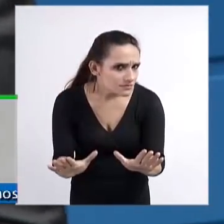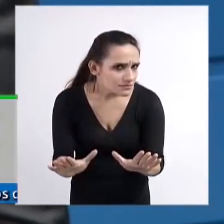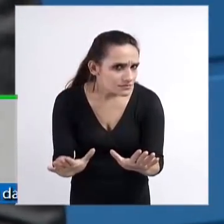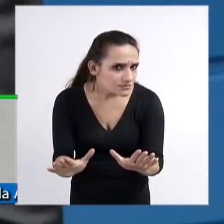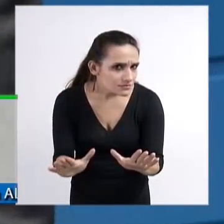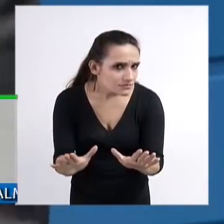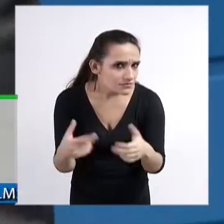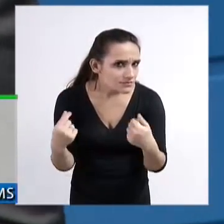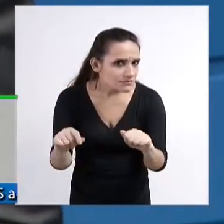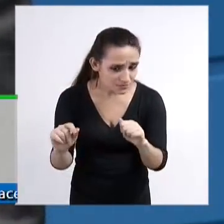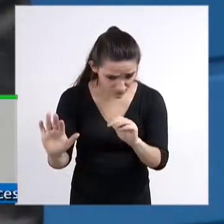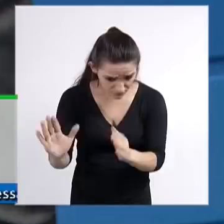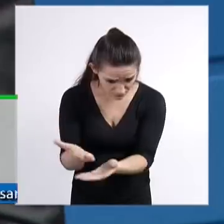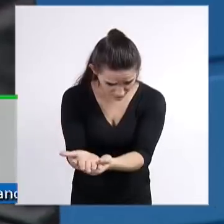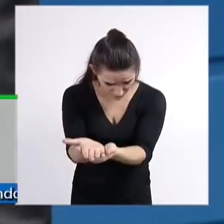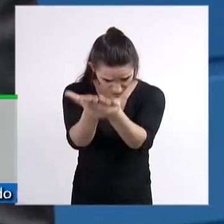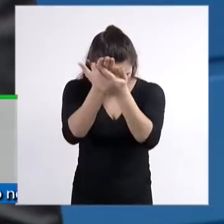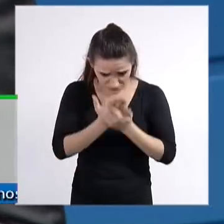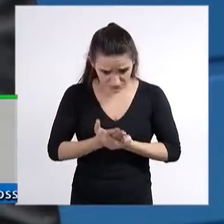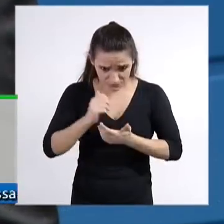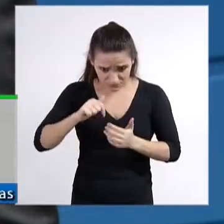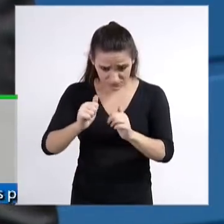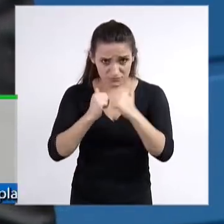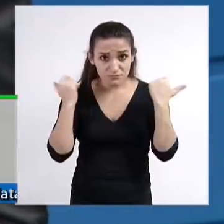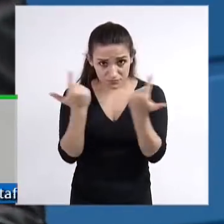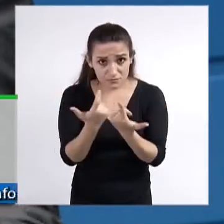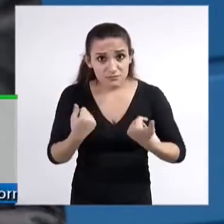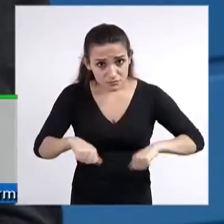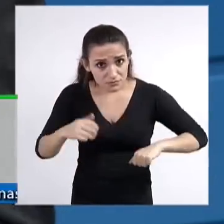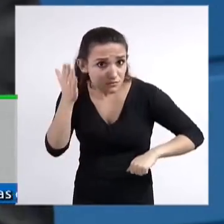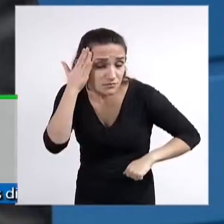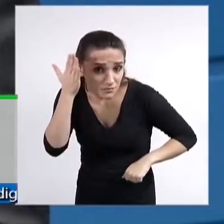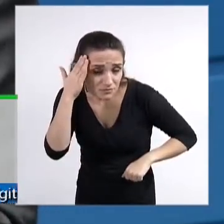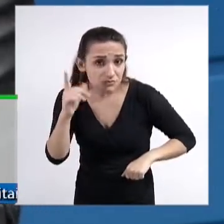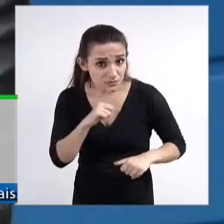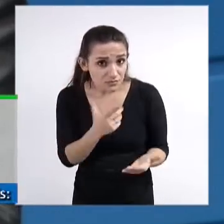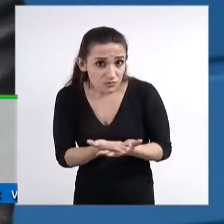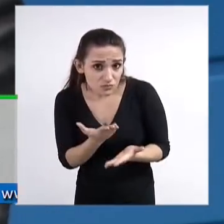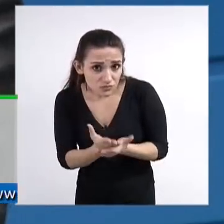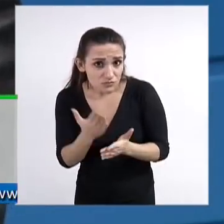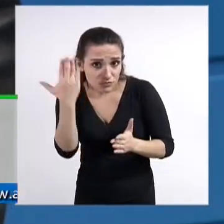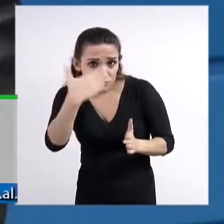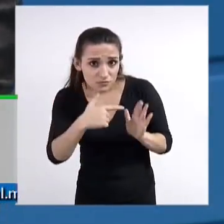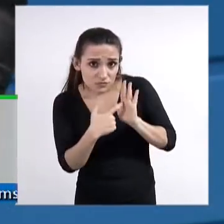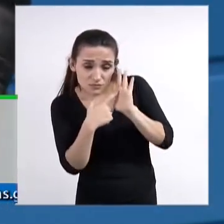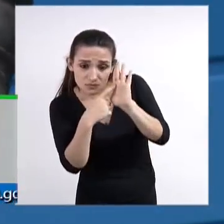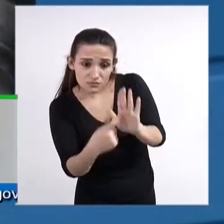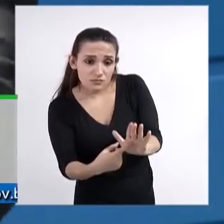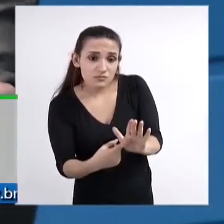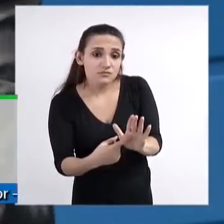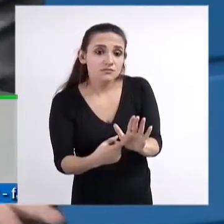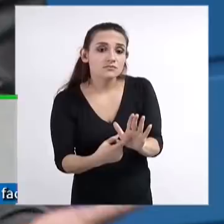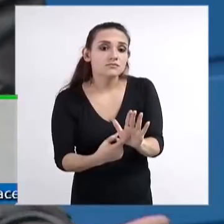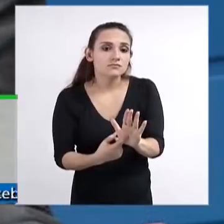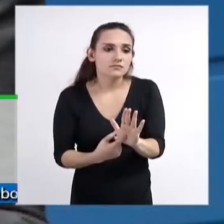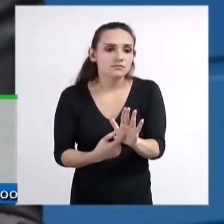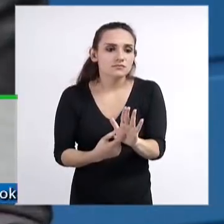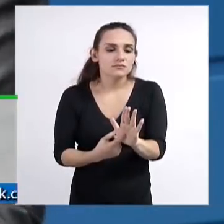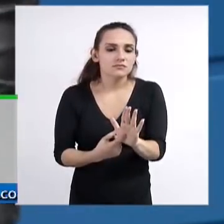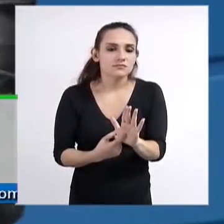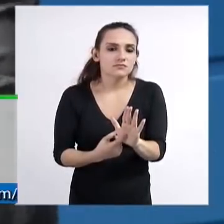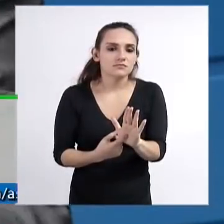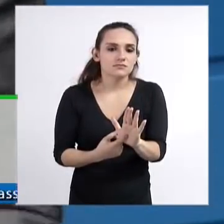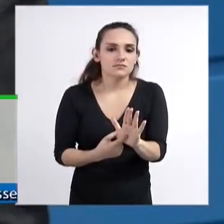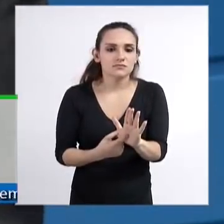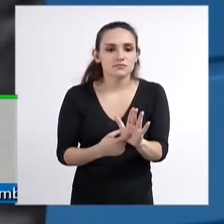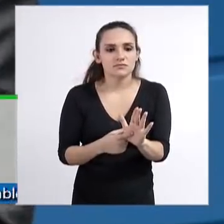chegar à Casa Legislativa. Nós precisamos de conhecer. Se existem estudos demonstrando, não é, de que o aumento